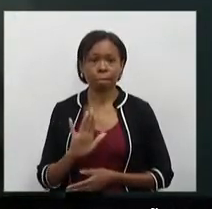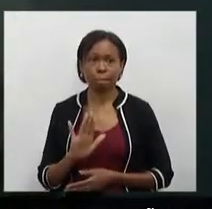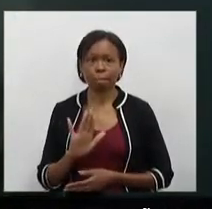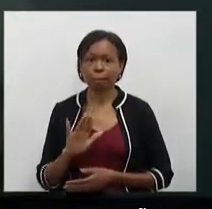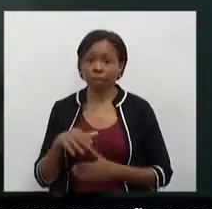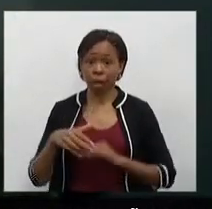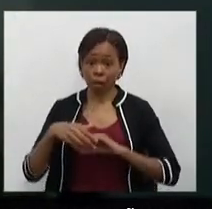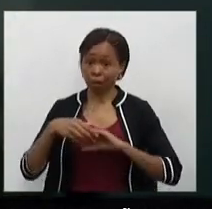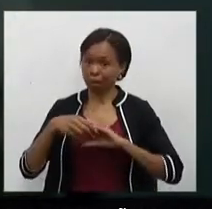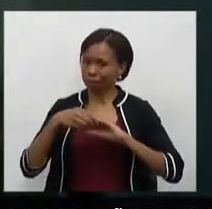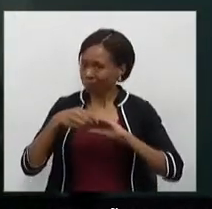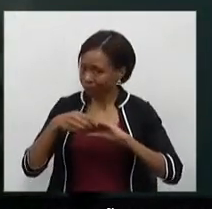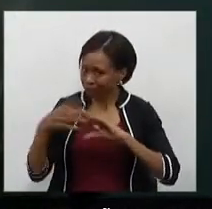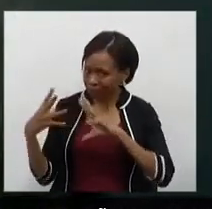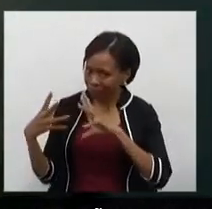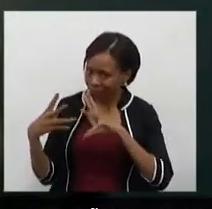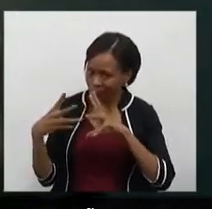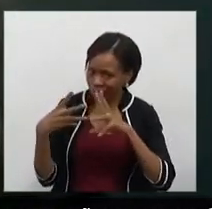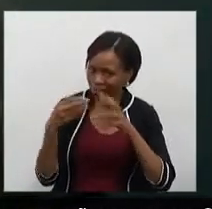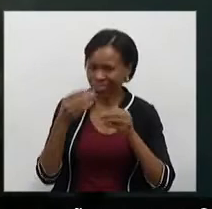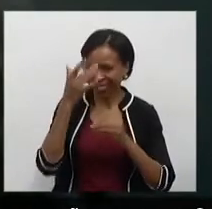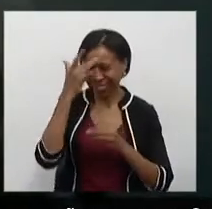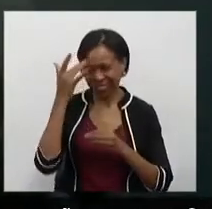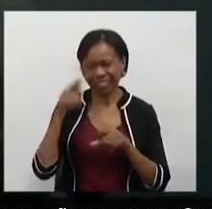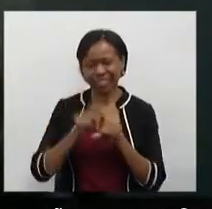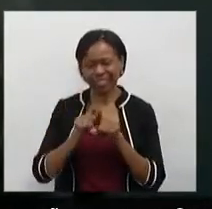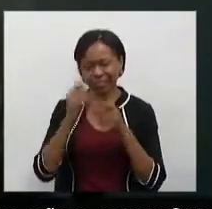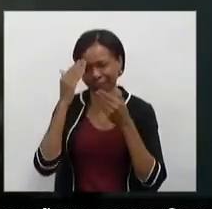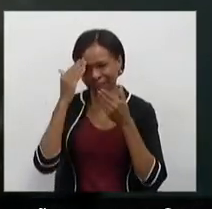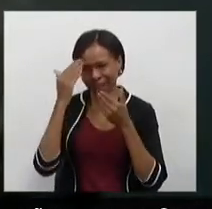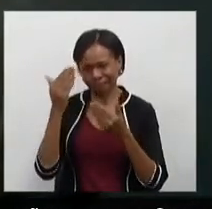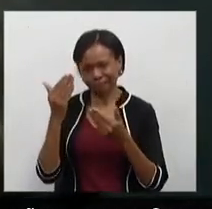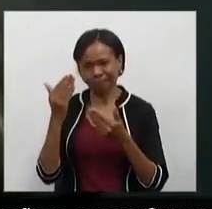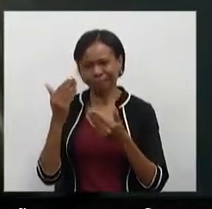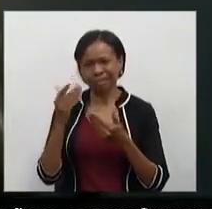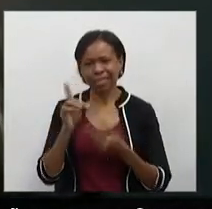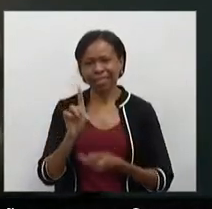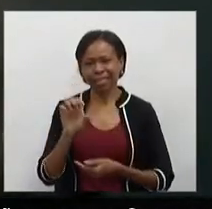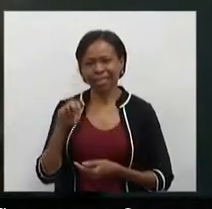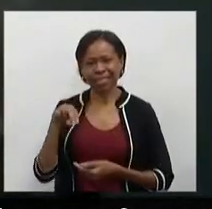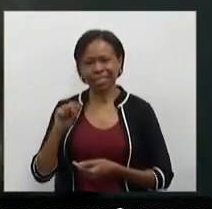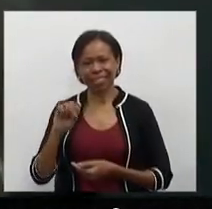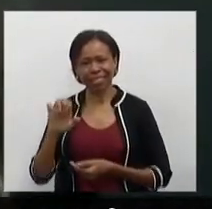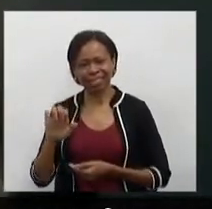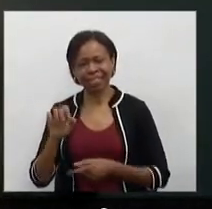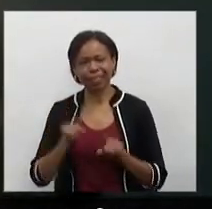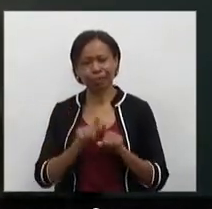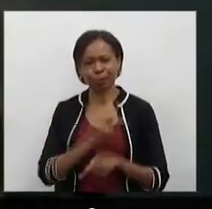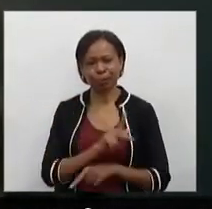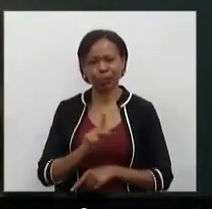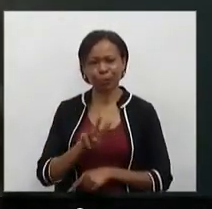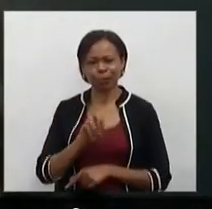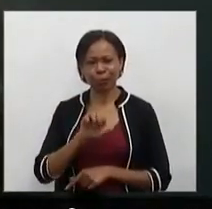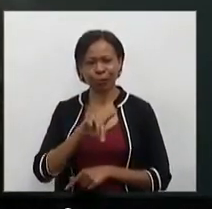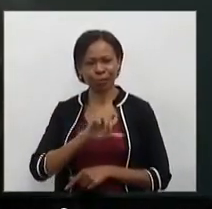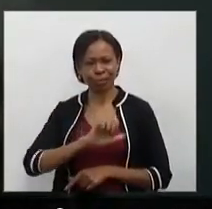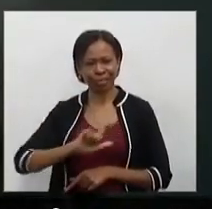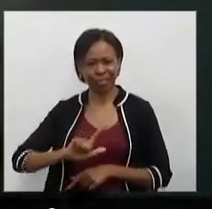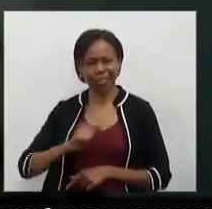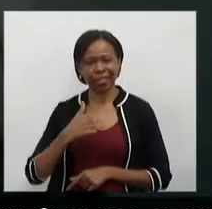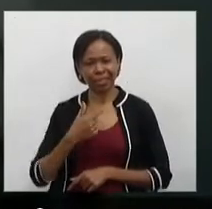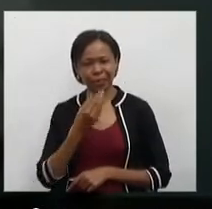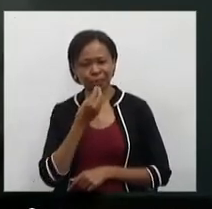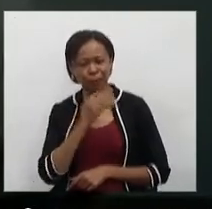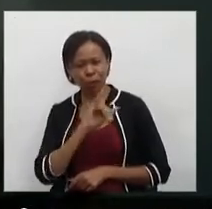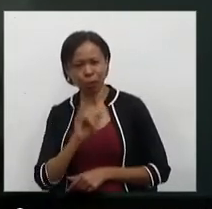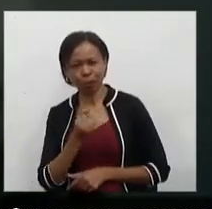cumprimentando a todos e todas e agradecendo em especial a Denise Martins e o professor Wendel, com o qual eu tive a oportunidade de fazer